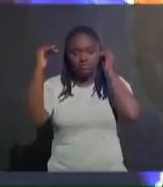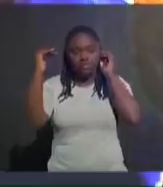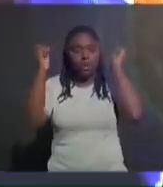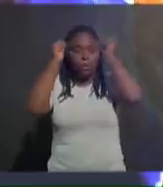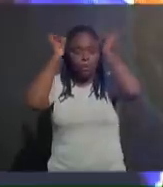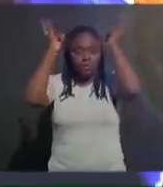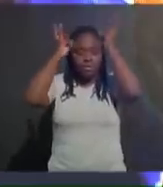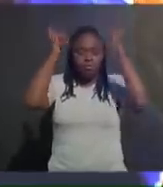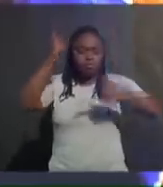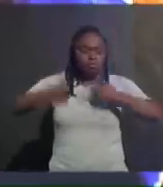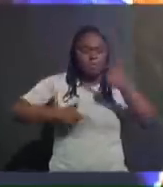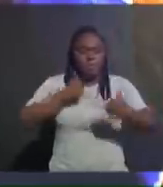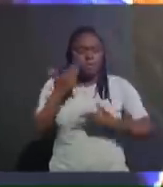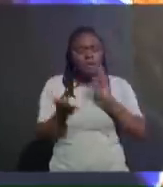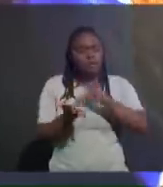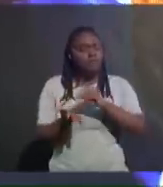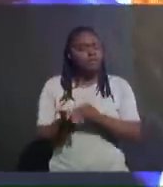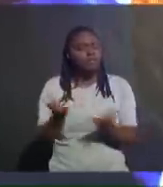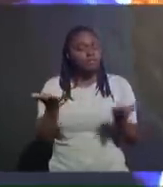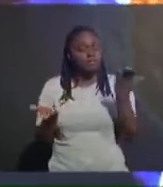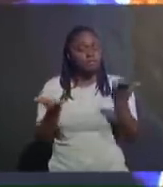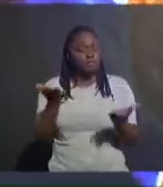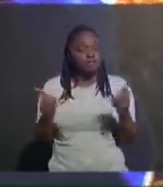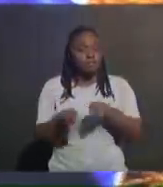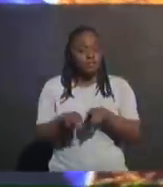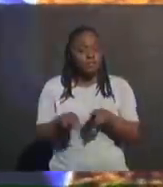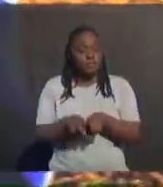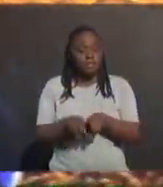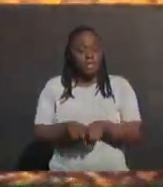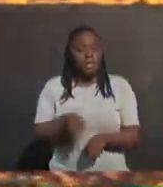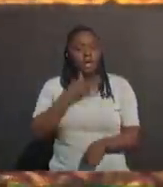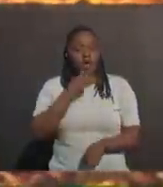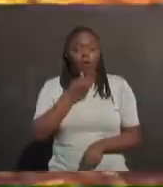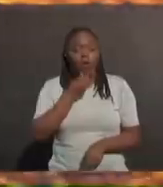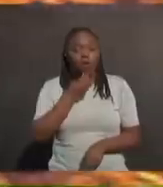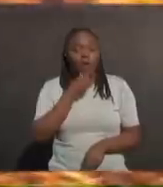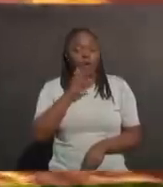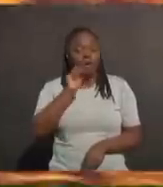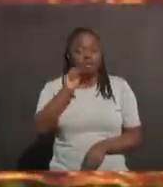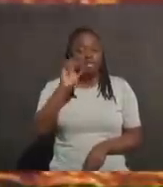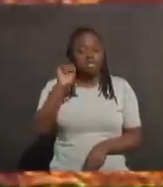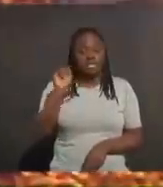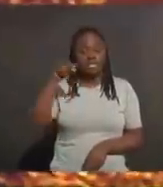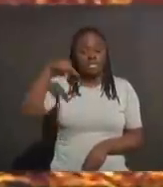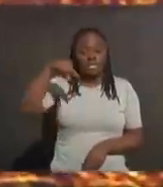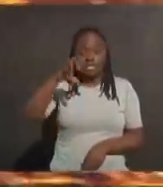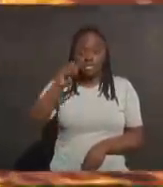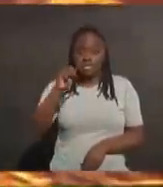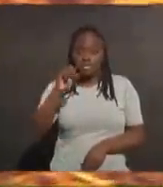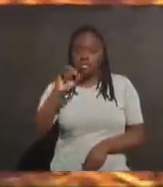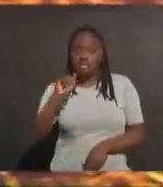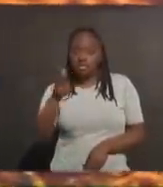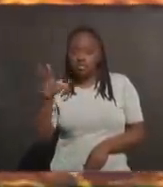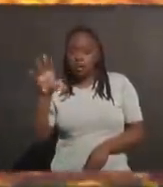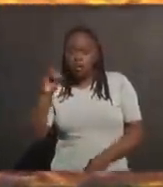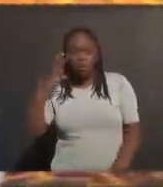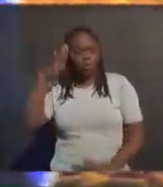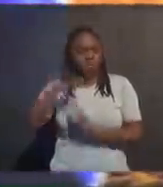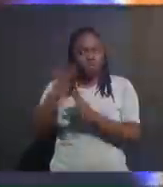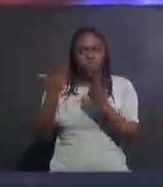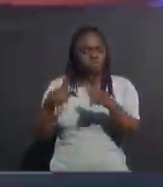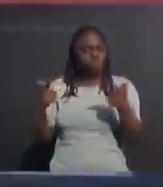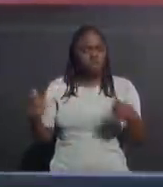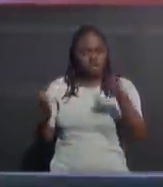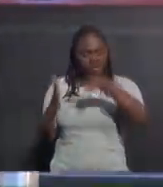desequilibrado no trabalho. A gente vê Sansão, ele tinha um desequilíbrio sexual. Ele não tinha limite. Lê a